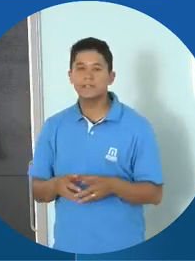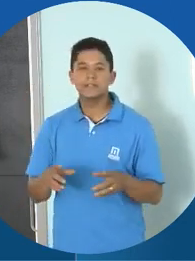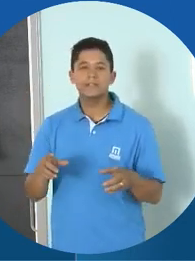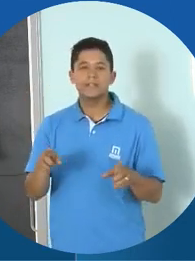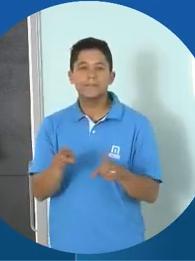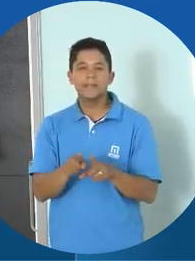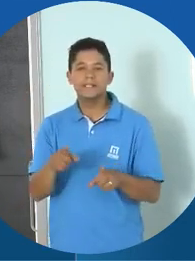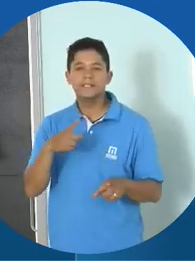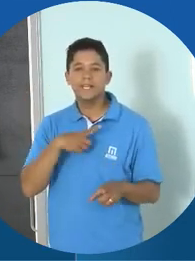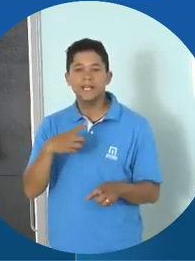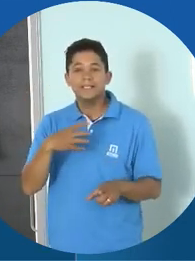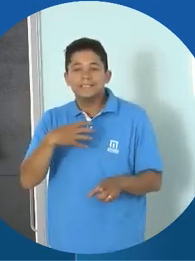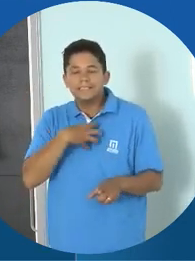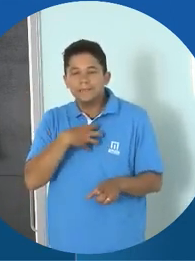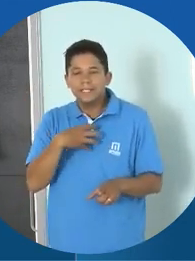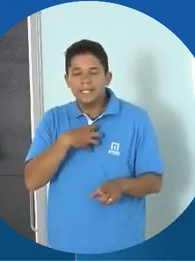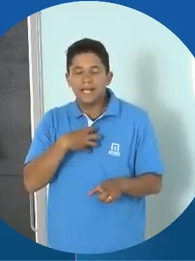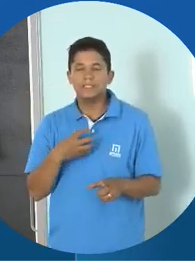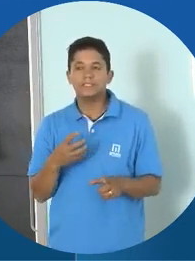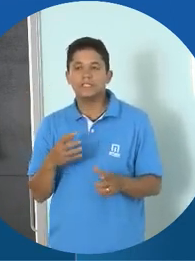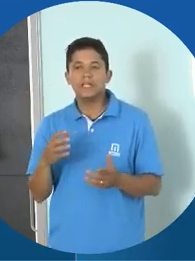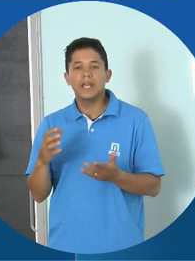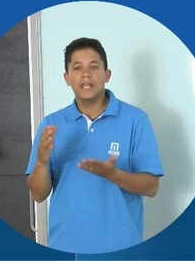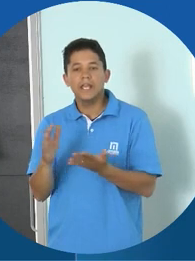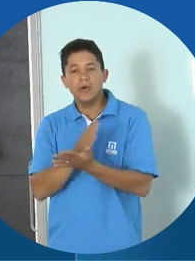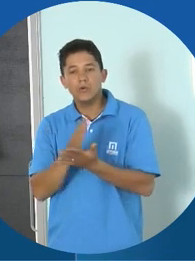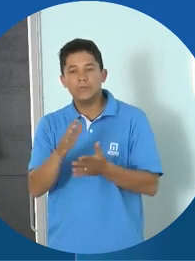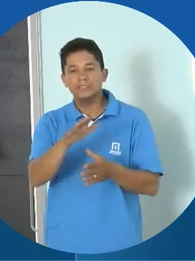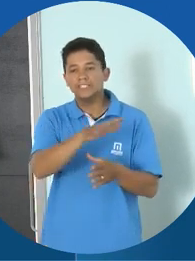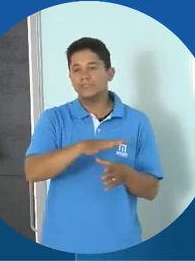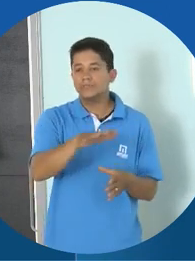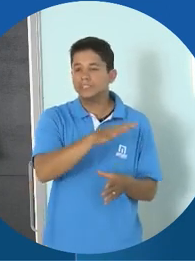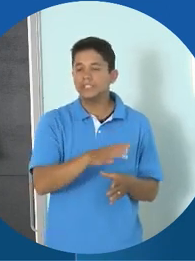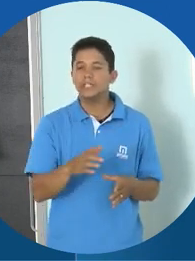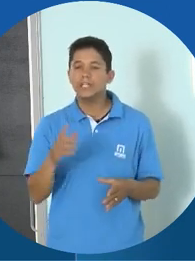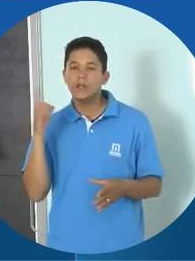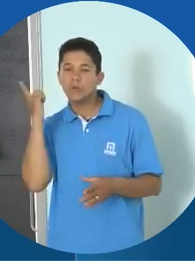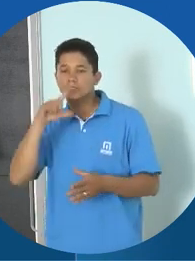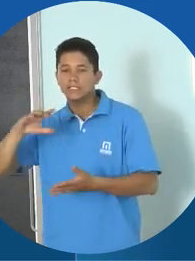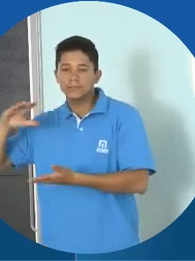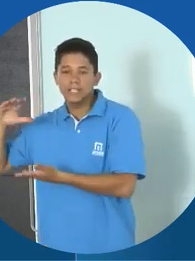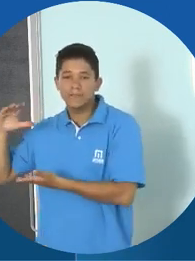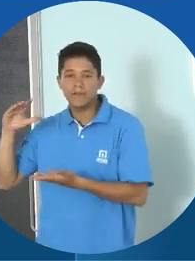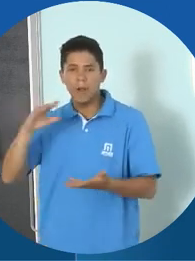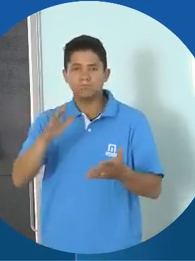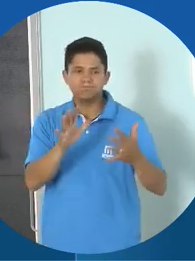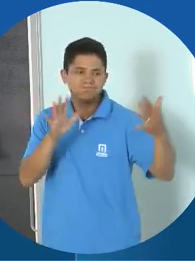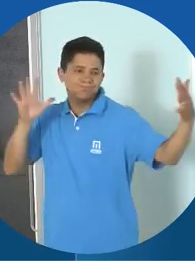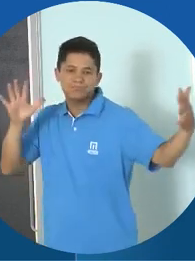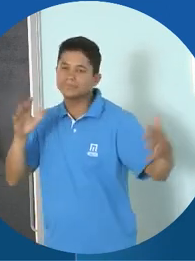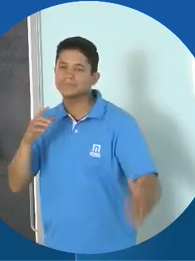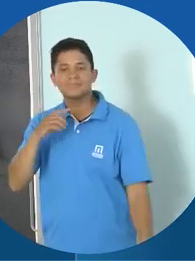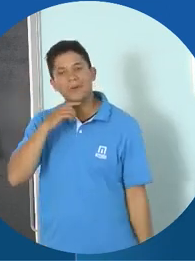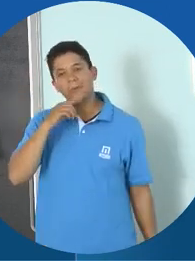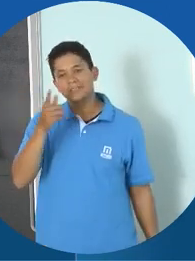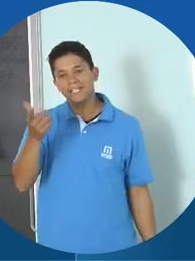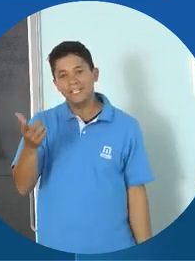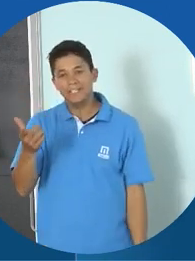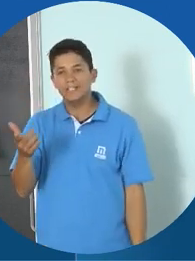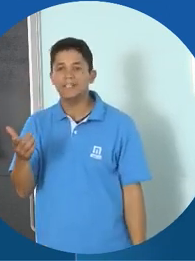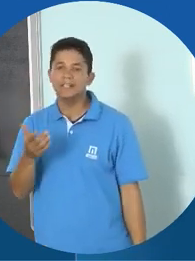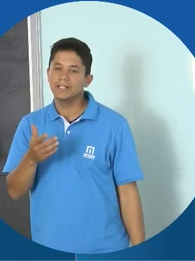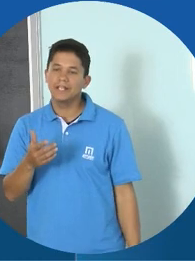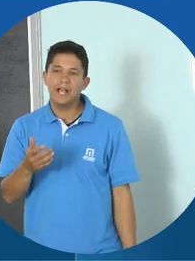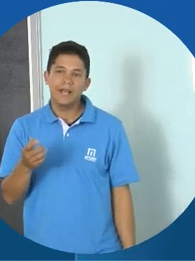acessibilidade em regiões onde não conseguimos chegar com outros equipamentos de maior porte, e tem